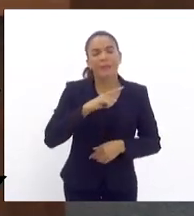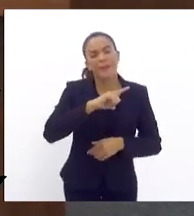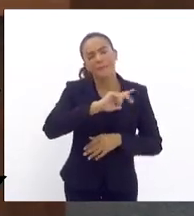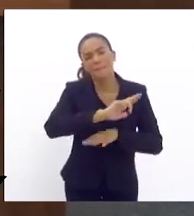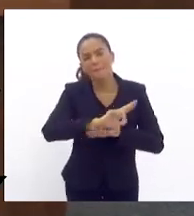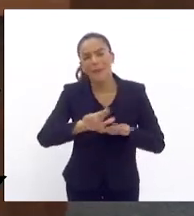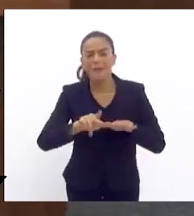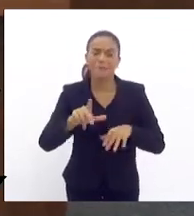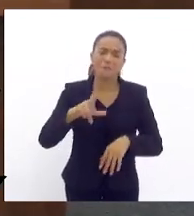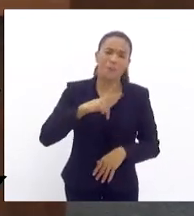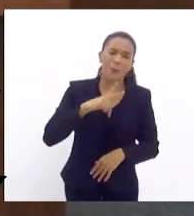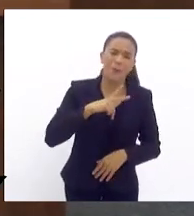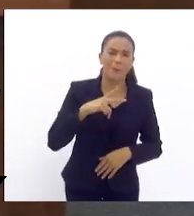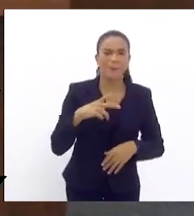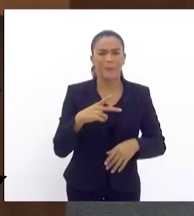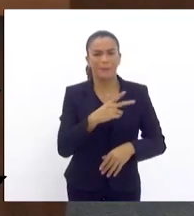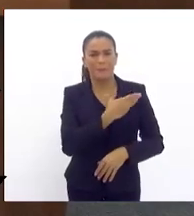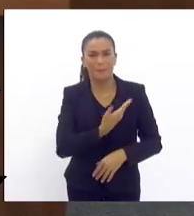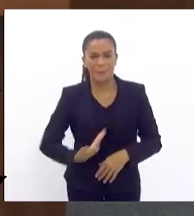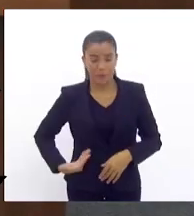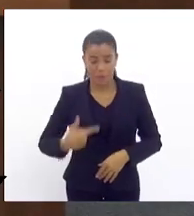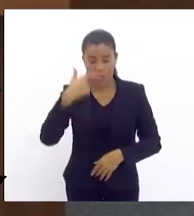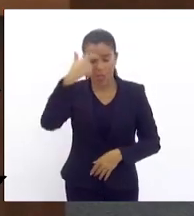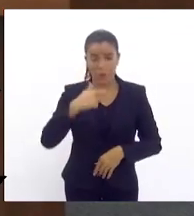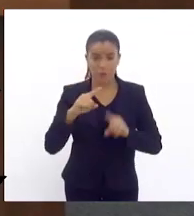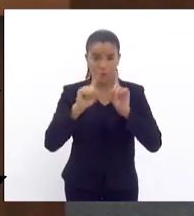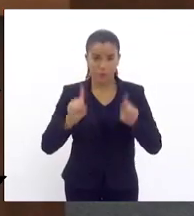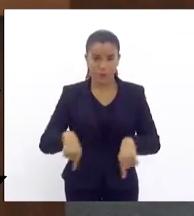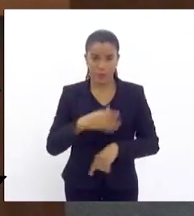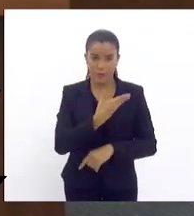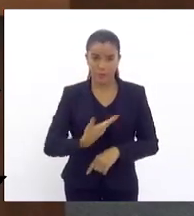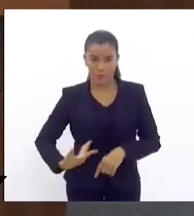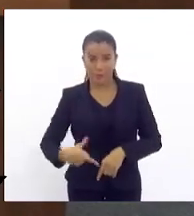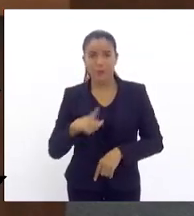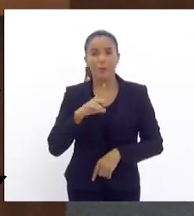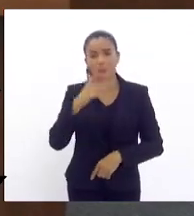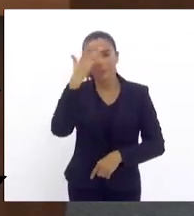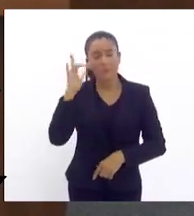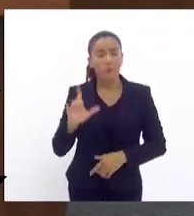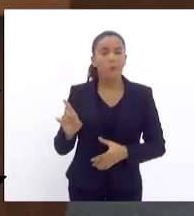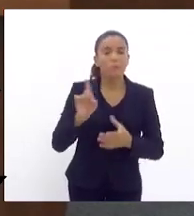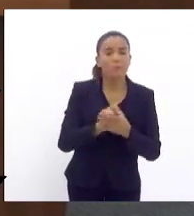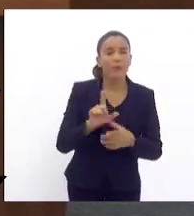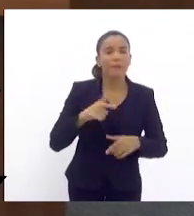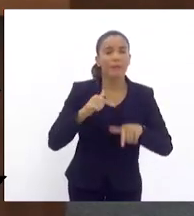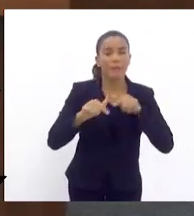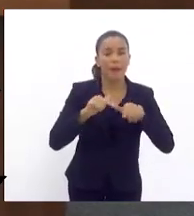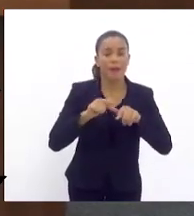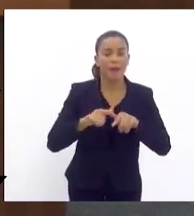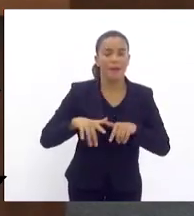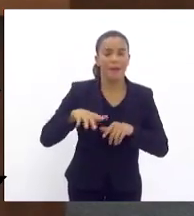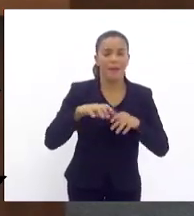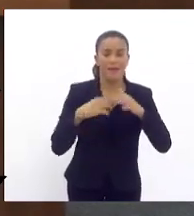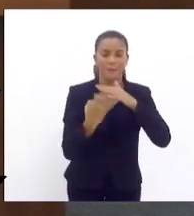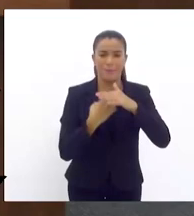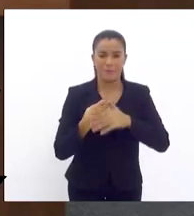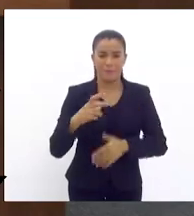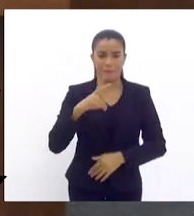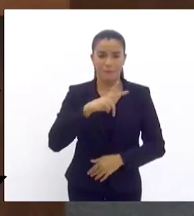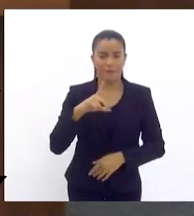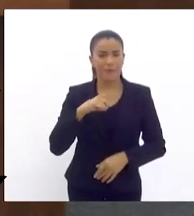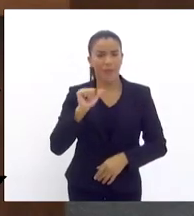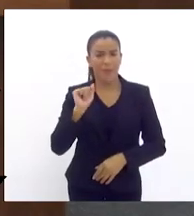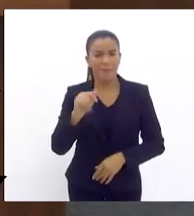público, privada, eu sou servidor público, tem gente da iniciativa privada, inicial, já